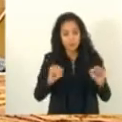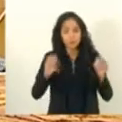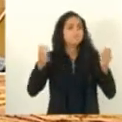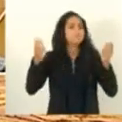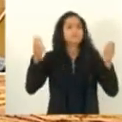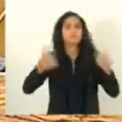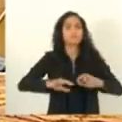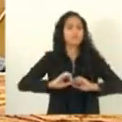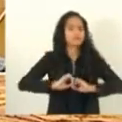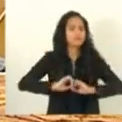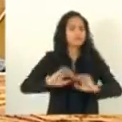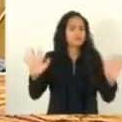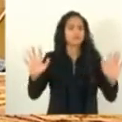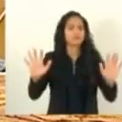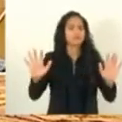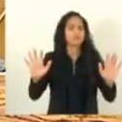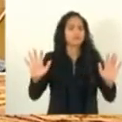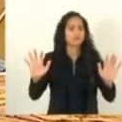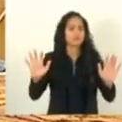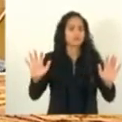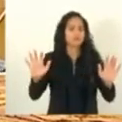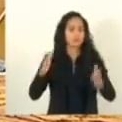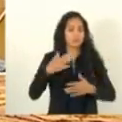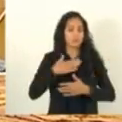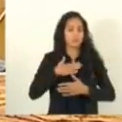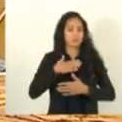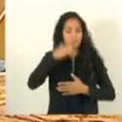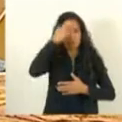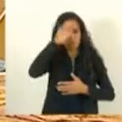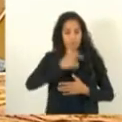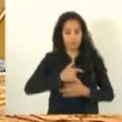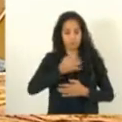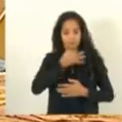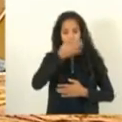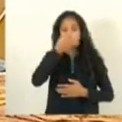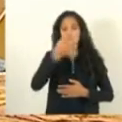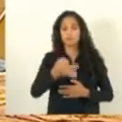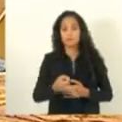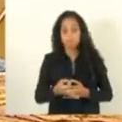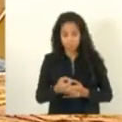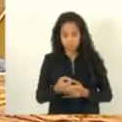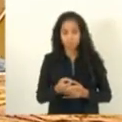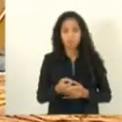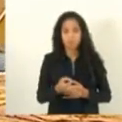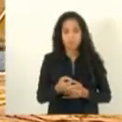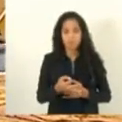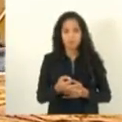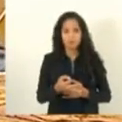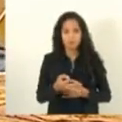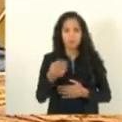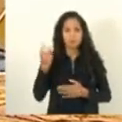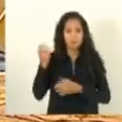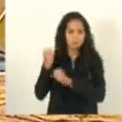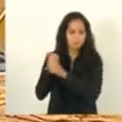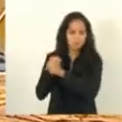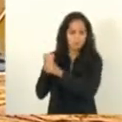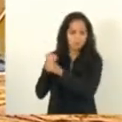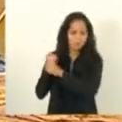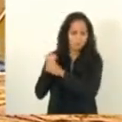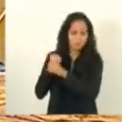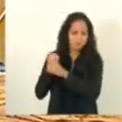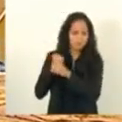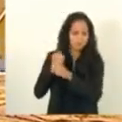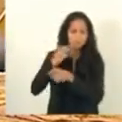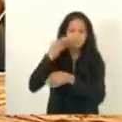esclarecer claramente a minha opinião acumulada ao longo de muitos anos